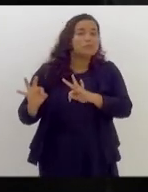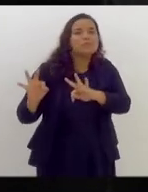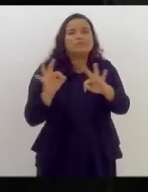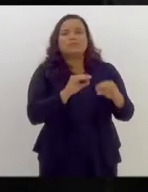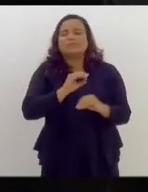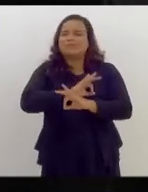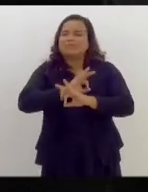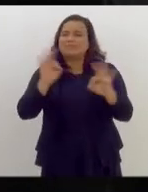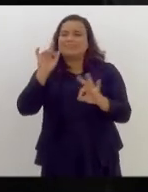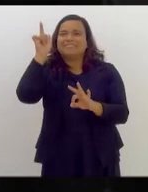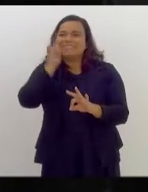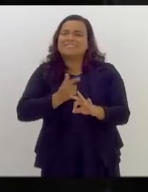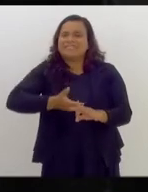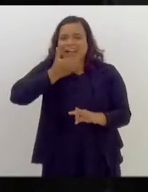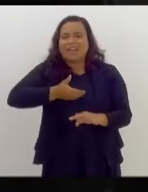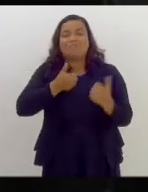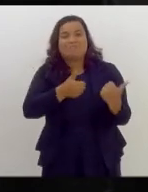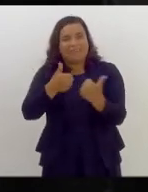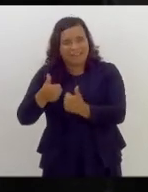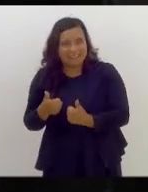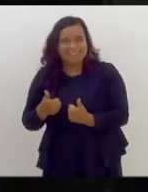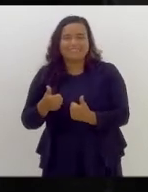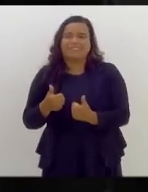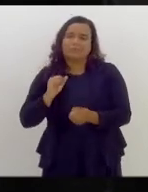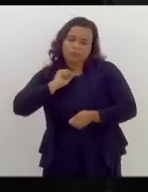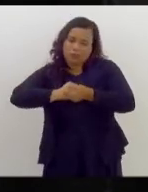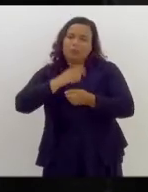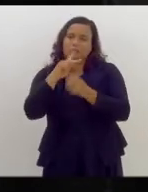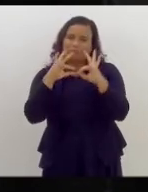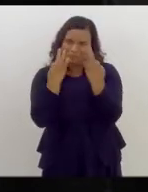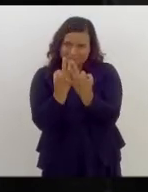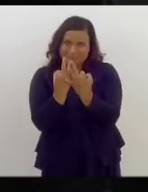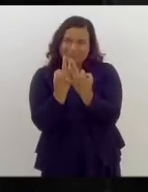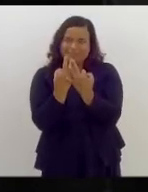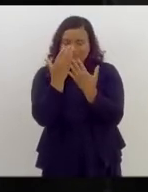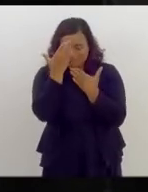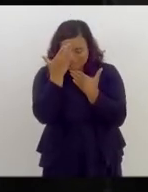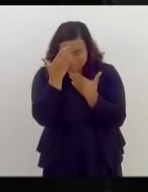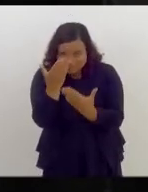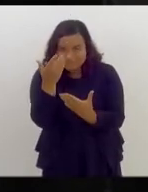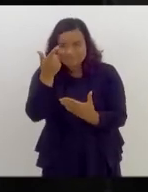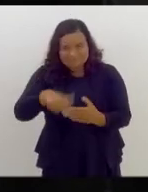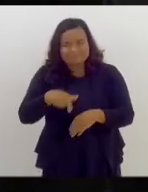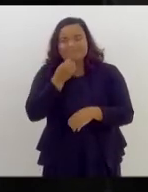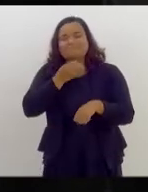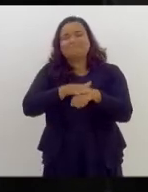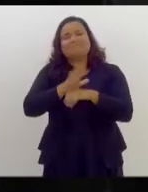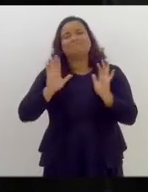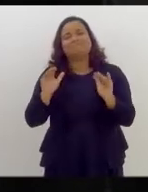tenham um ótimo Natal ao lado dos seus familiares. Muito obrigado, boa noite.